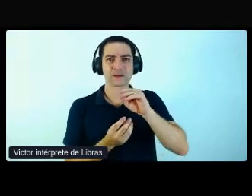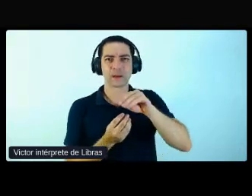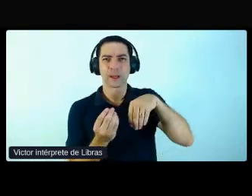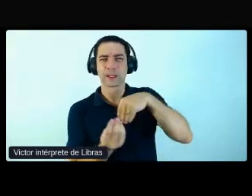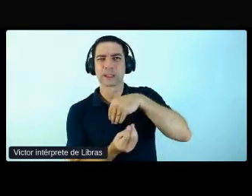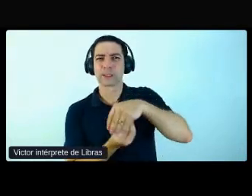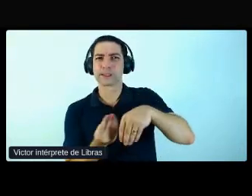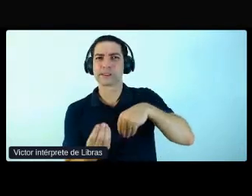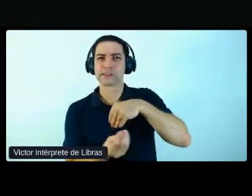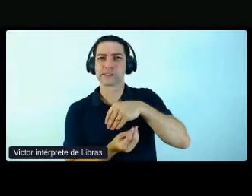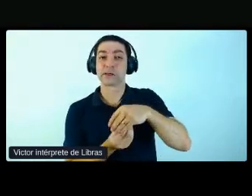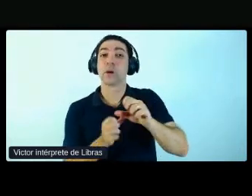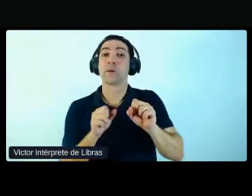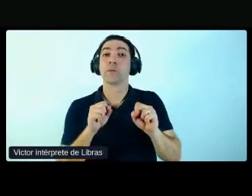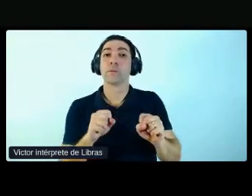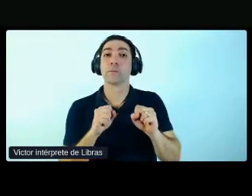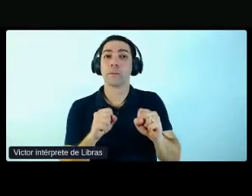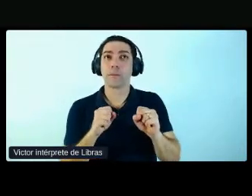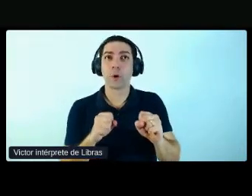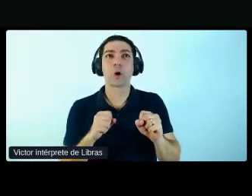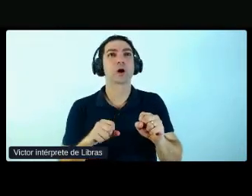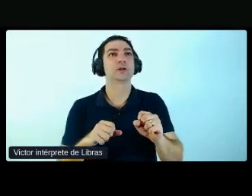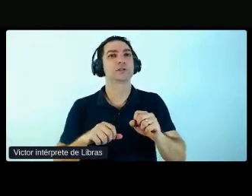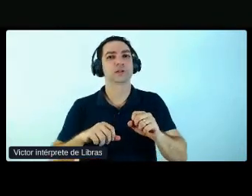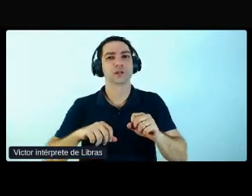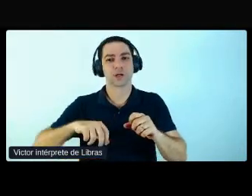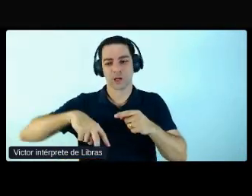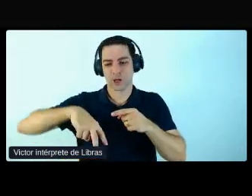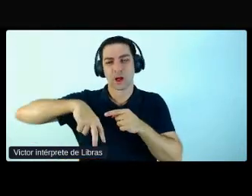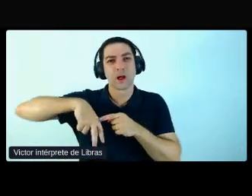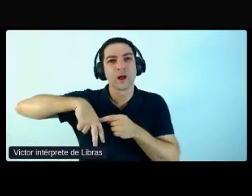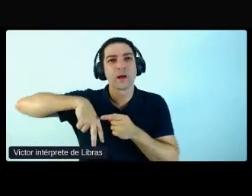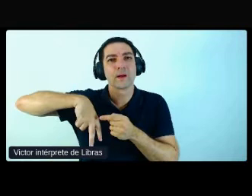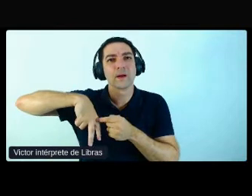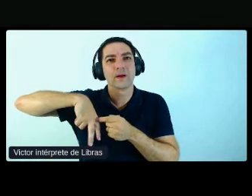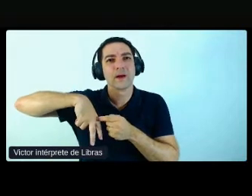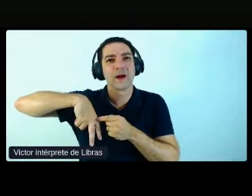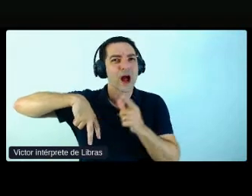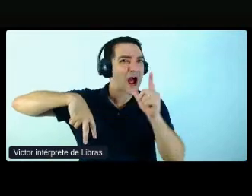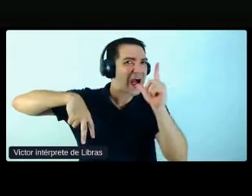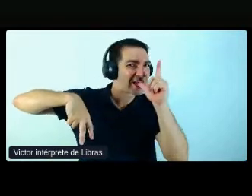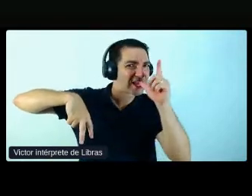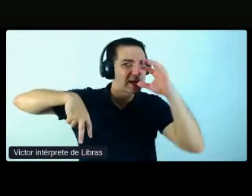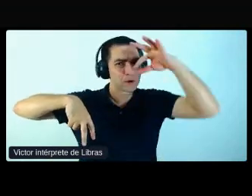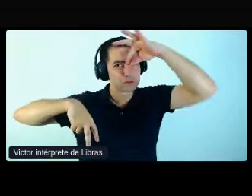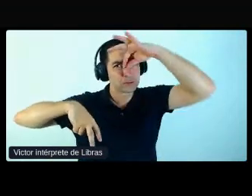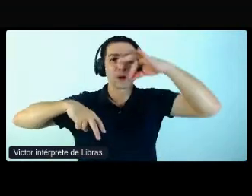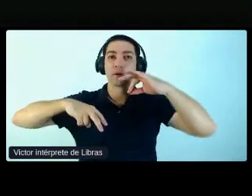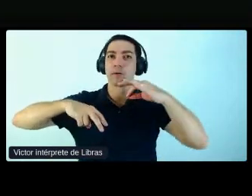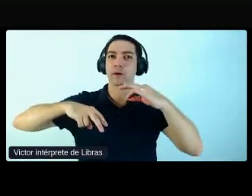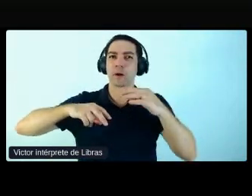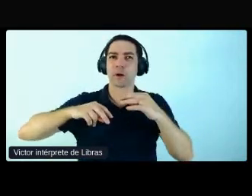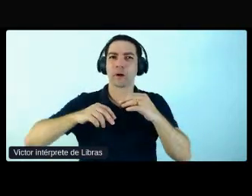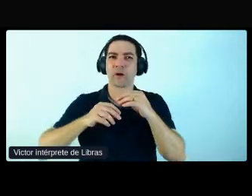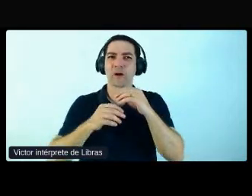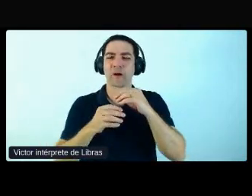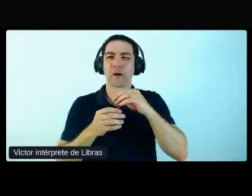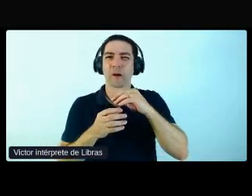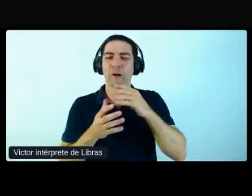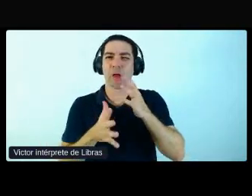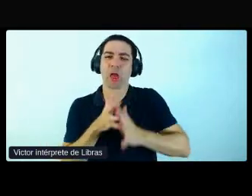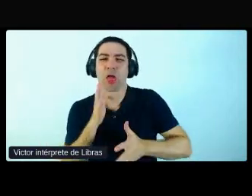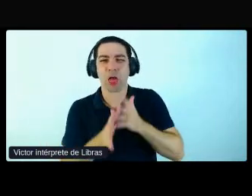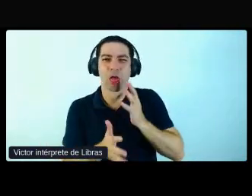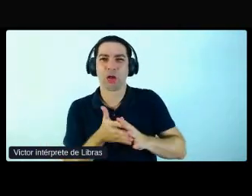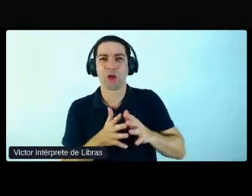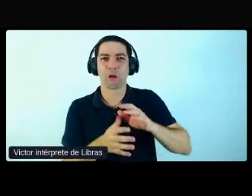um desenvolvimento de genitália ambígua, por exemplo, ele pode ter um desenvolvimento mosaico, que